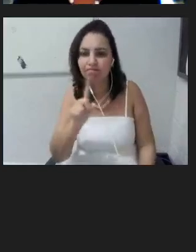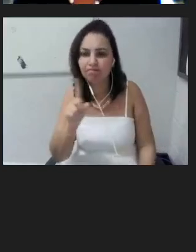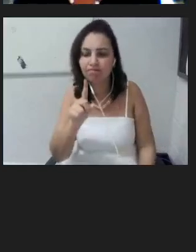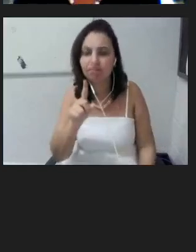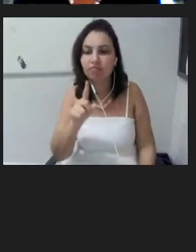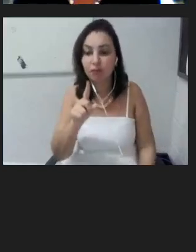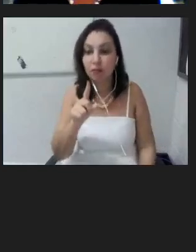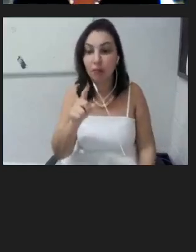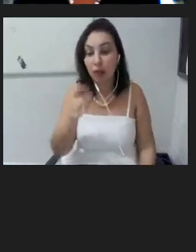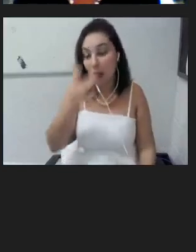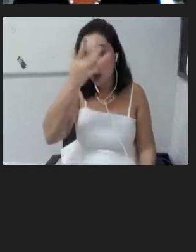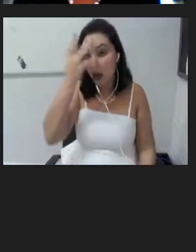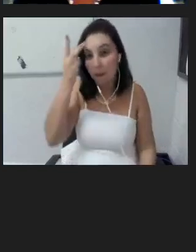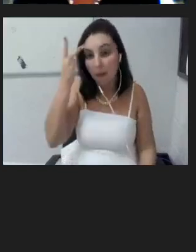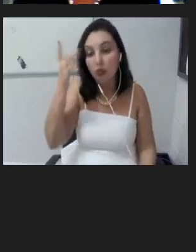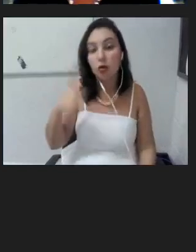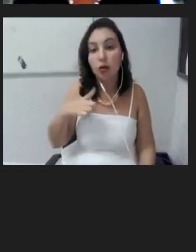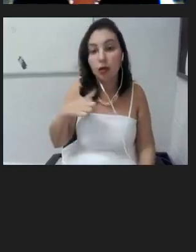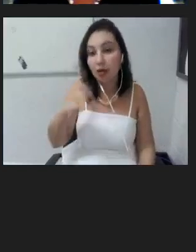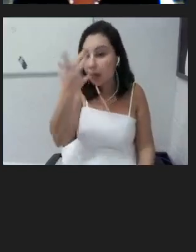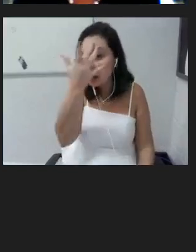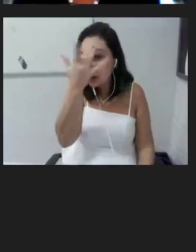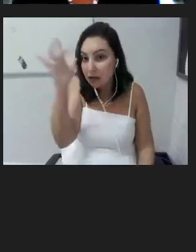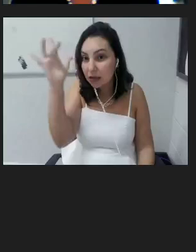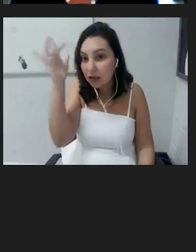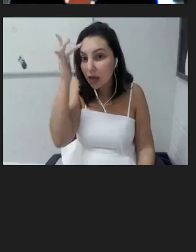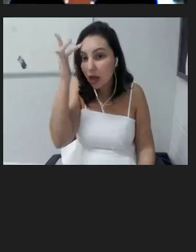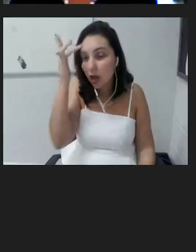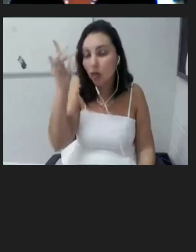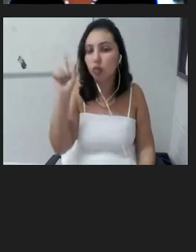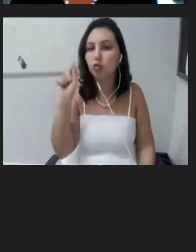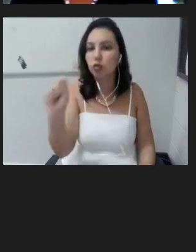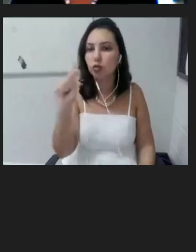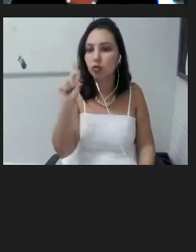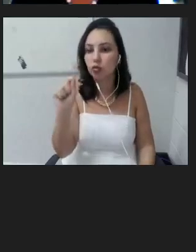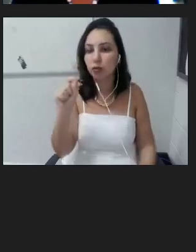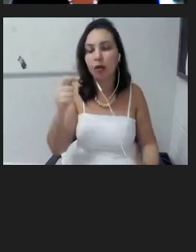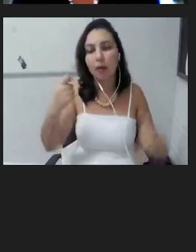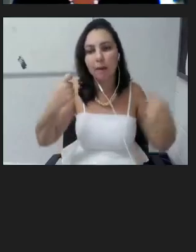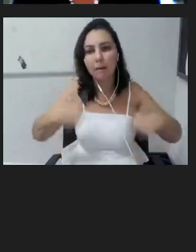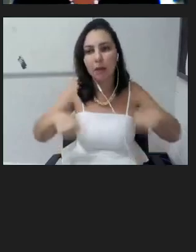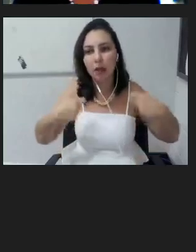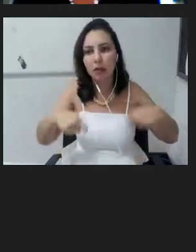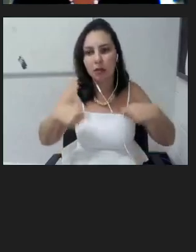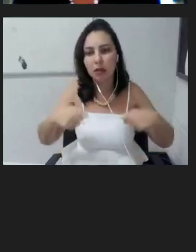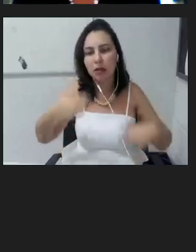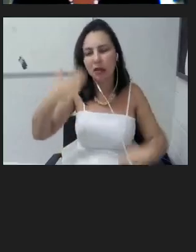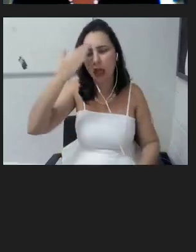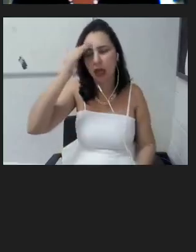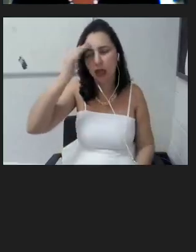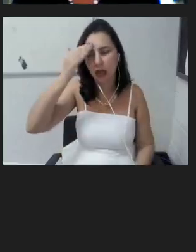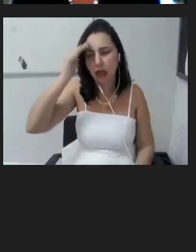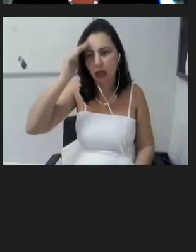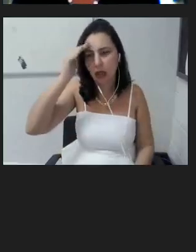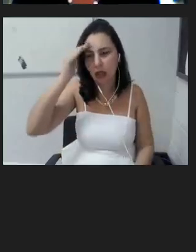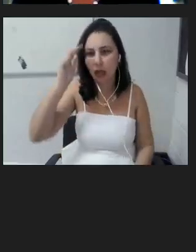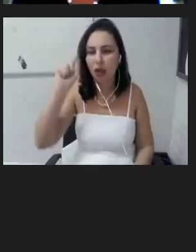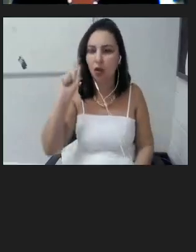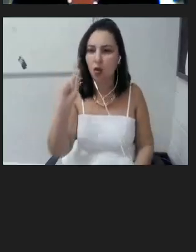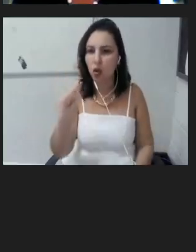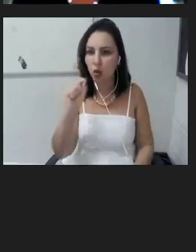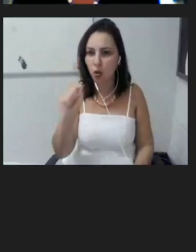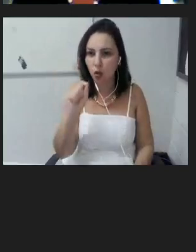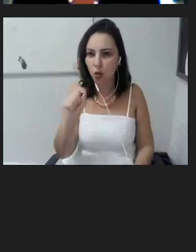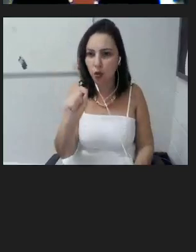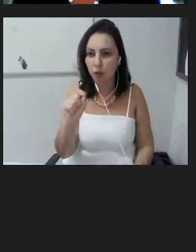saúde mental que nos é apresentada, a gente precisa compreender que pessoa